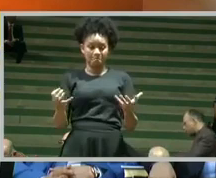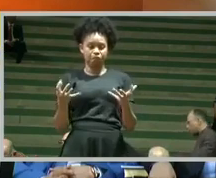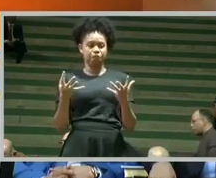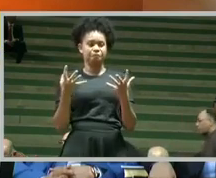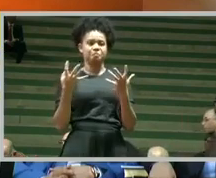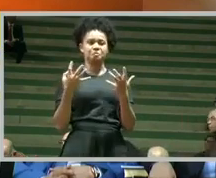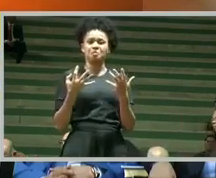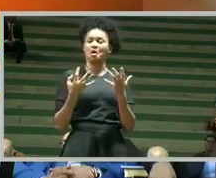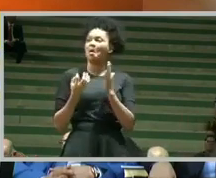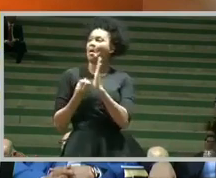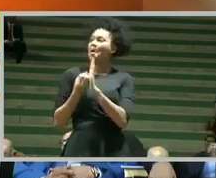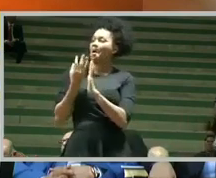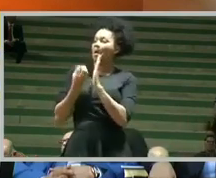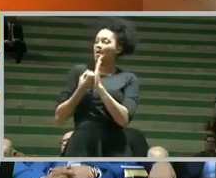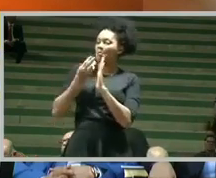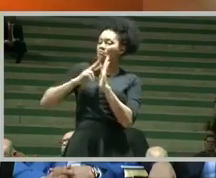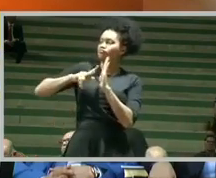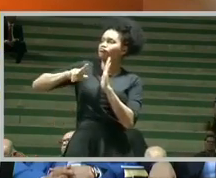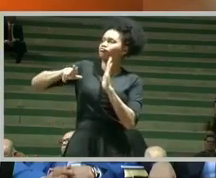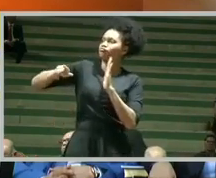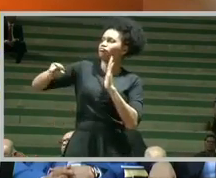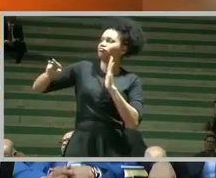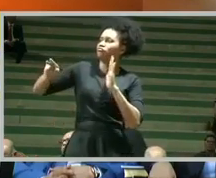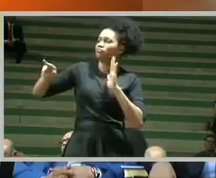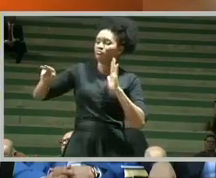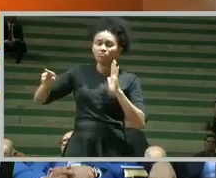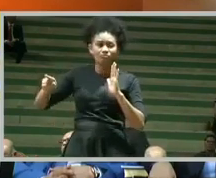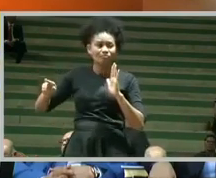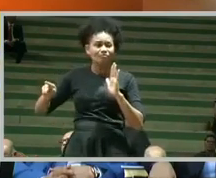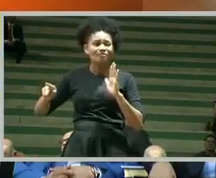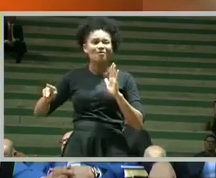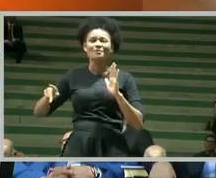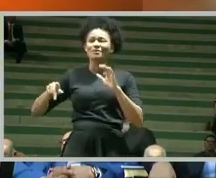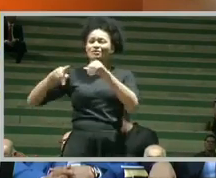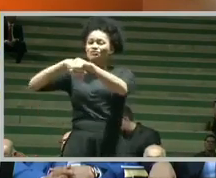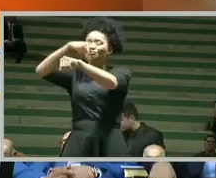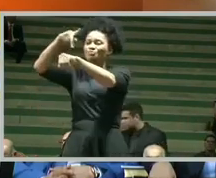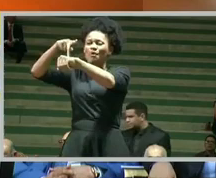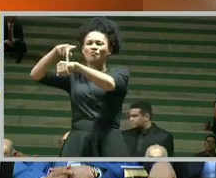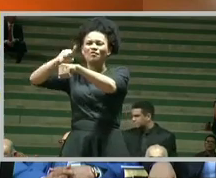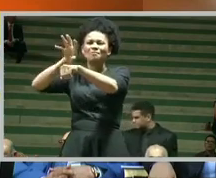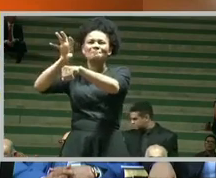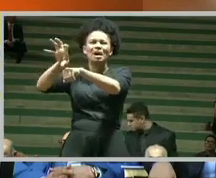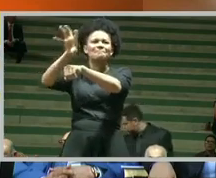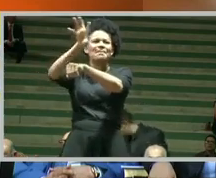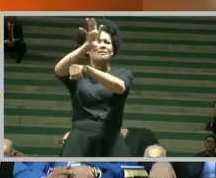da tua obra. Porque entre as nações